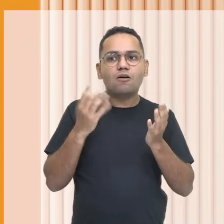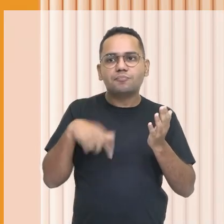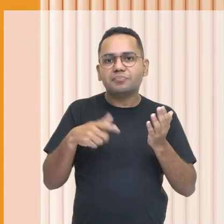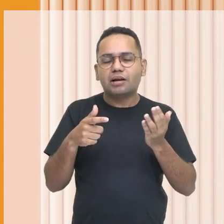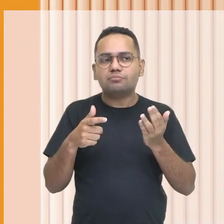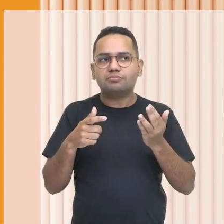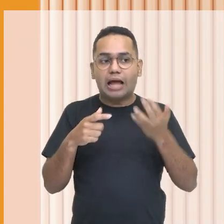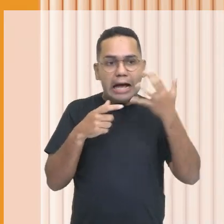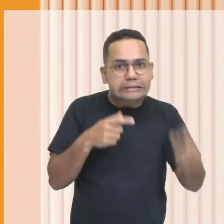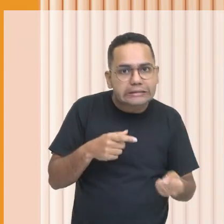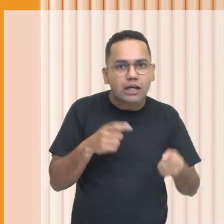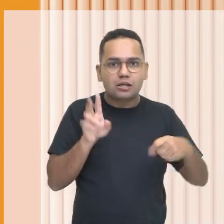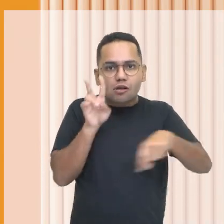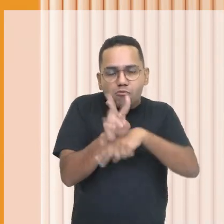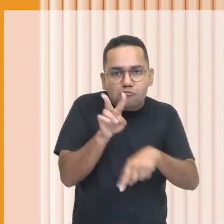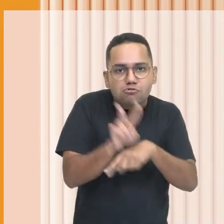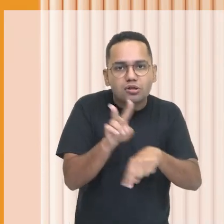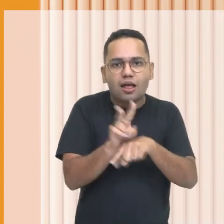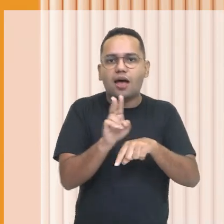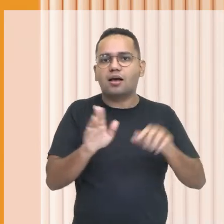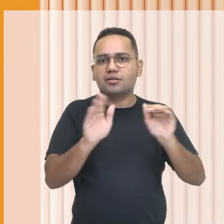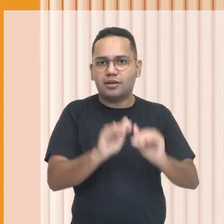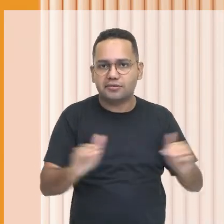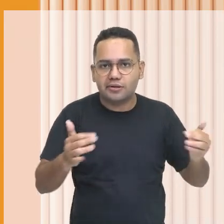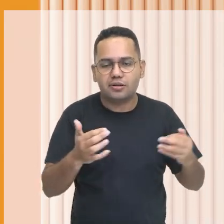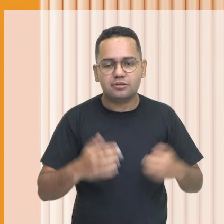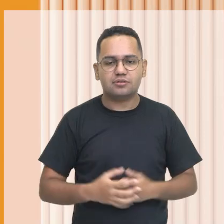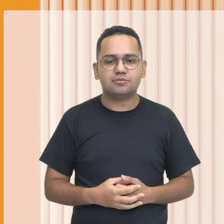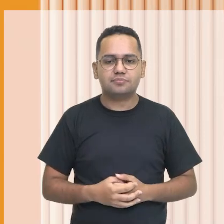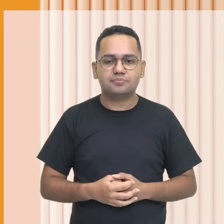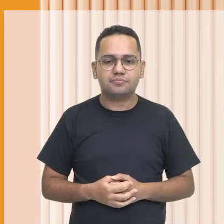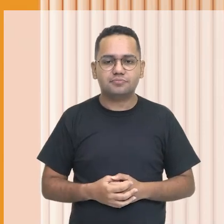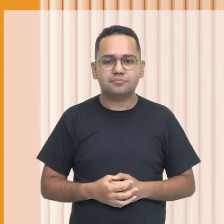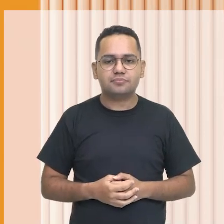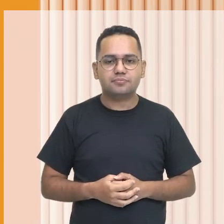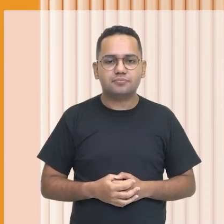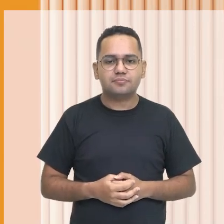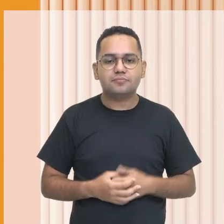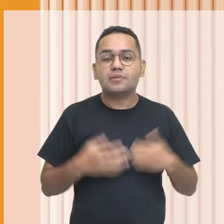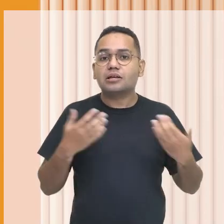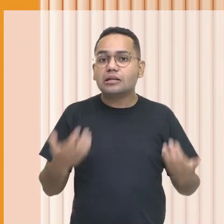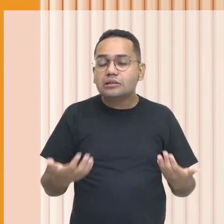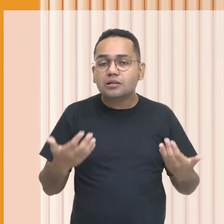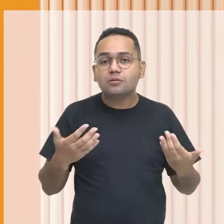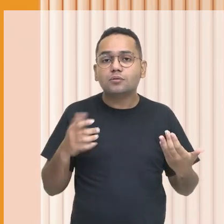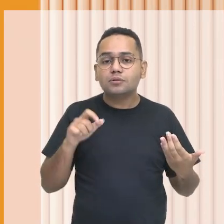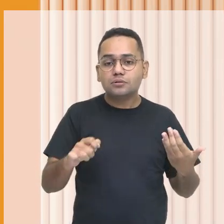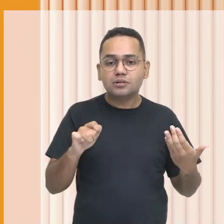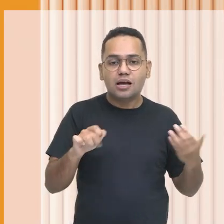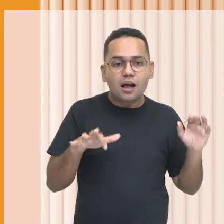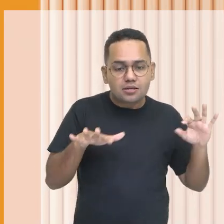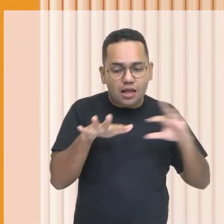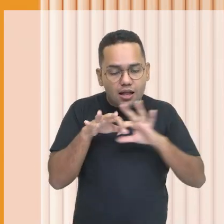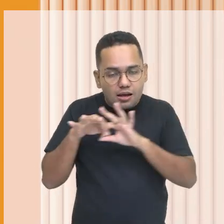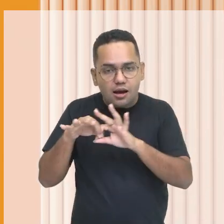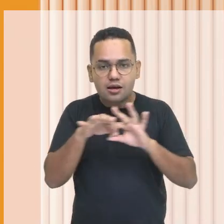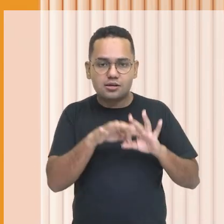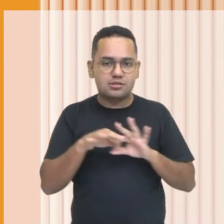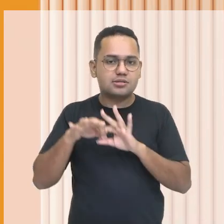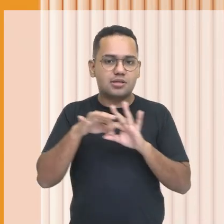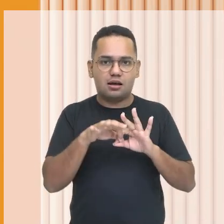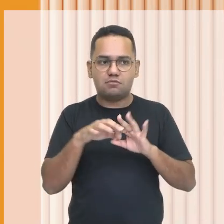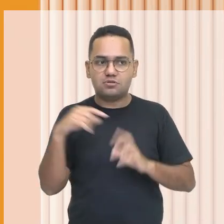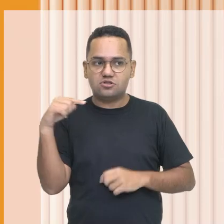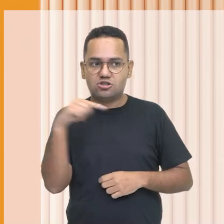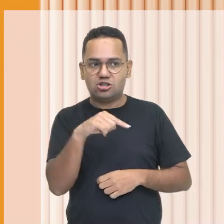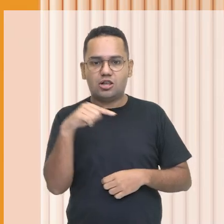guiar, de cuidar daquela criança, né? Então, era o apadrinhamento que acontecia dessa forma desses coronéis